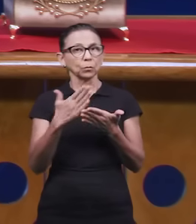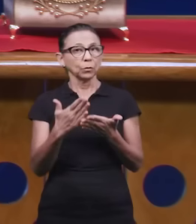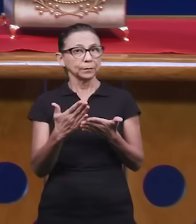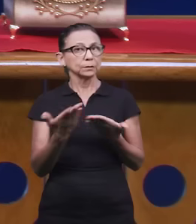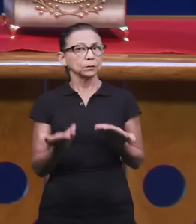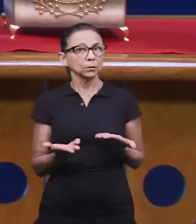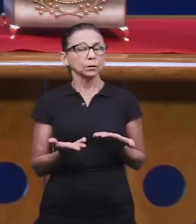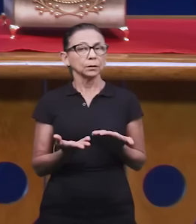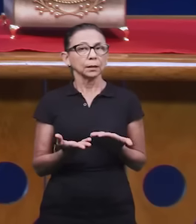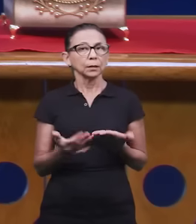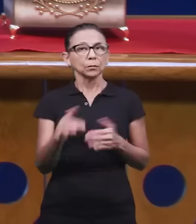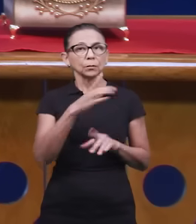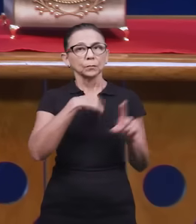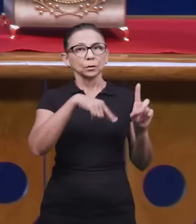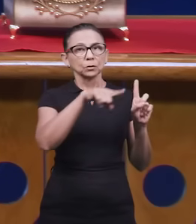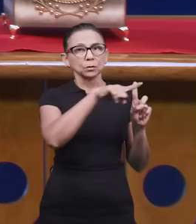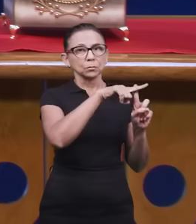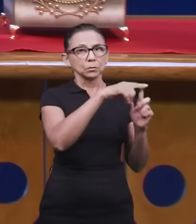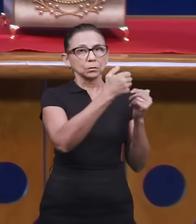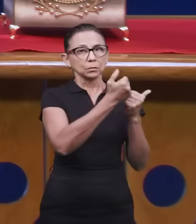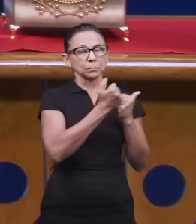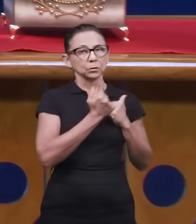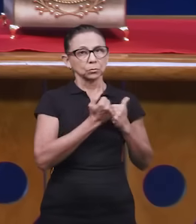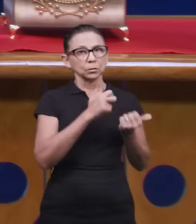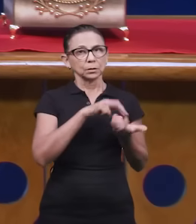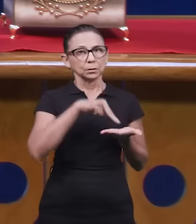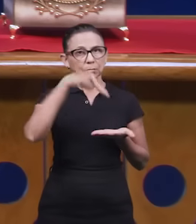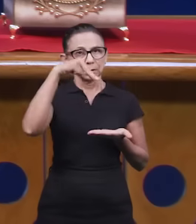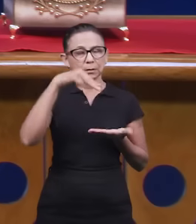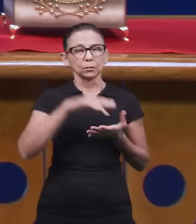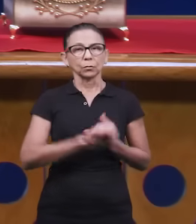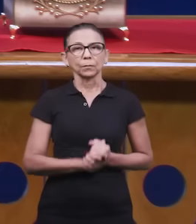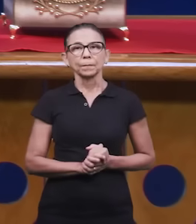findar com o arrebatamento da igreja. O Senhor introduziu um tempo,